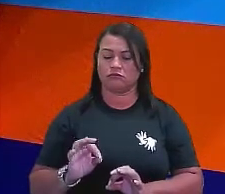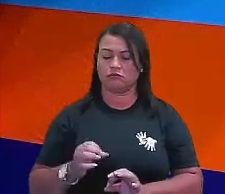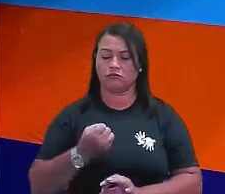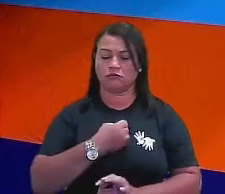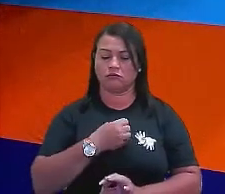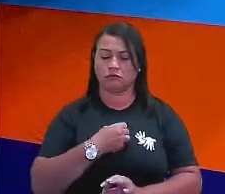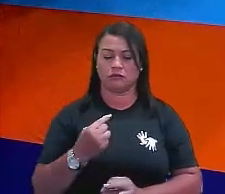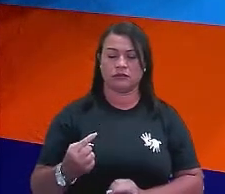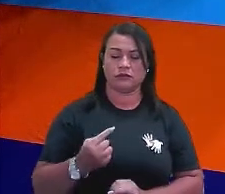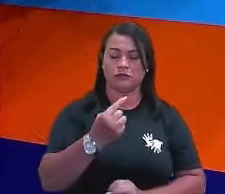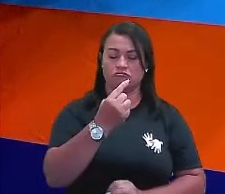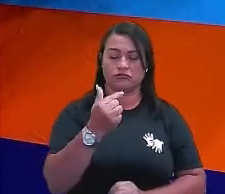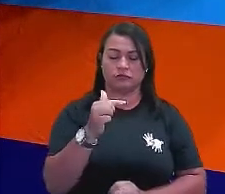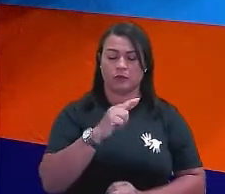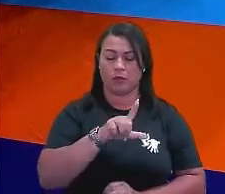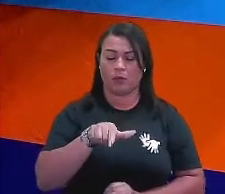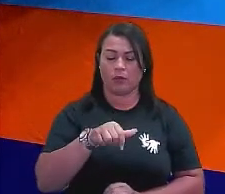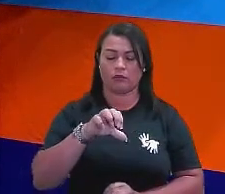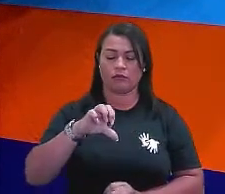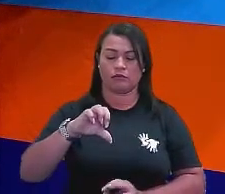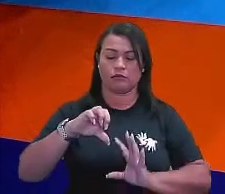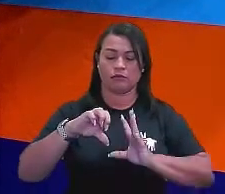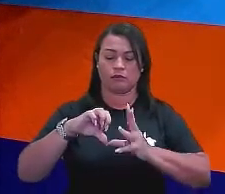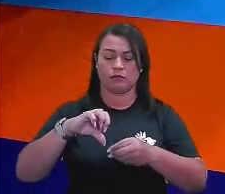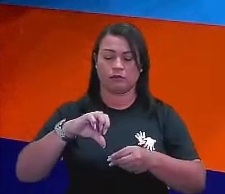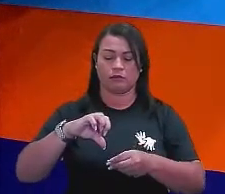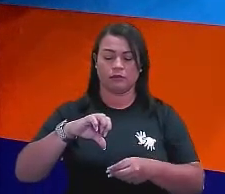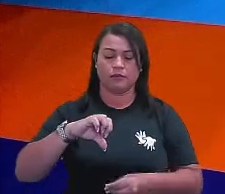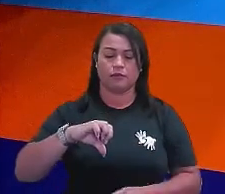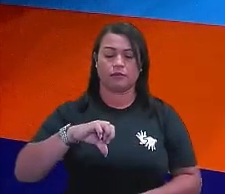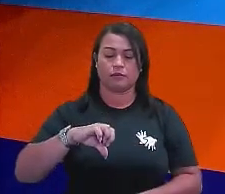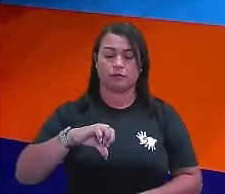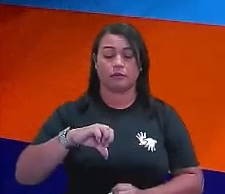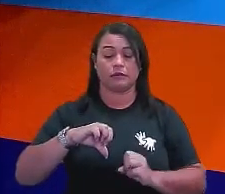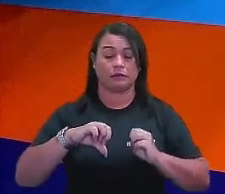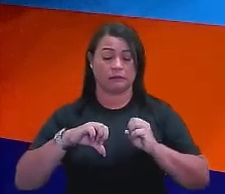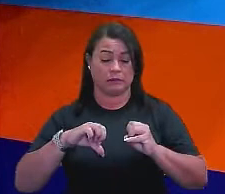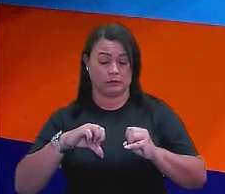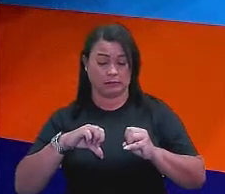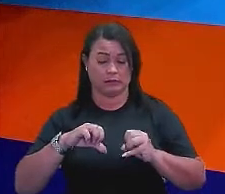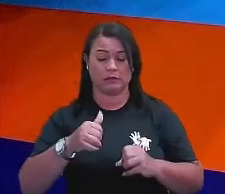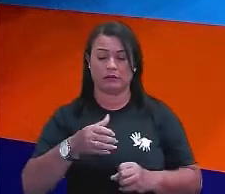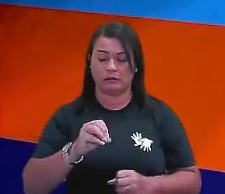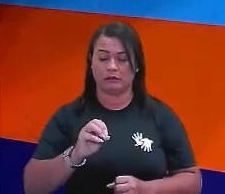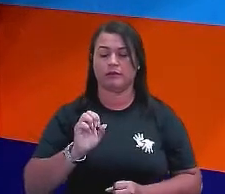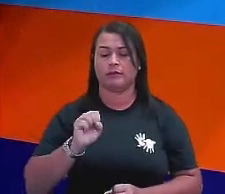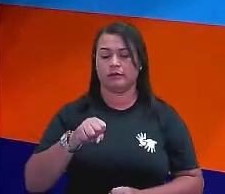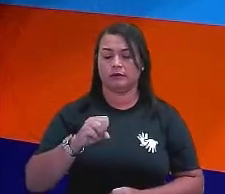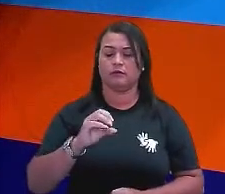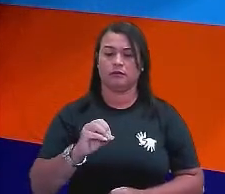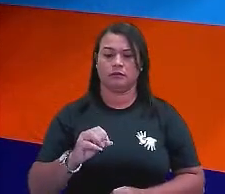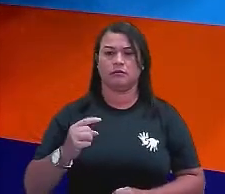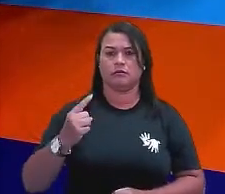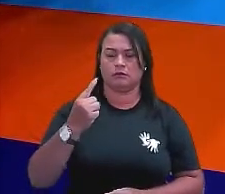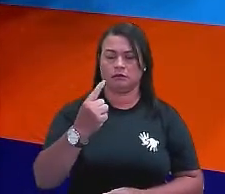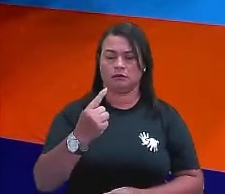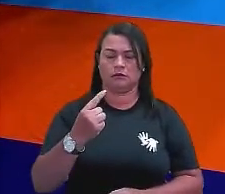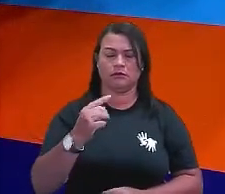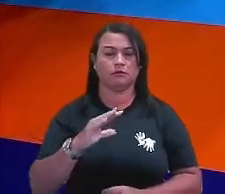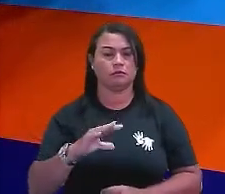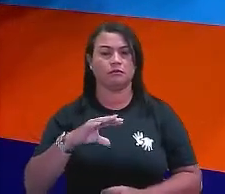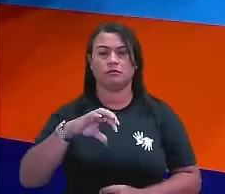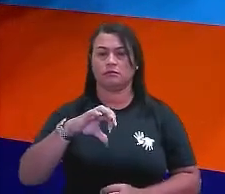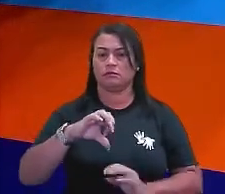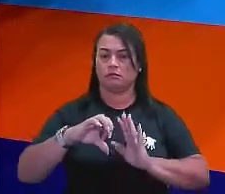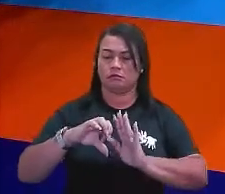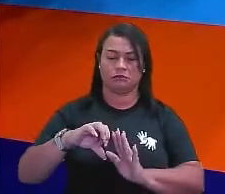para subir, porque o 9 ele ficou todinho aqui embaixo, tá? Se fosse 10, aí sim, ficaria o 0 e subiria 1. Mas o